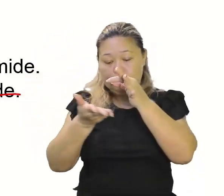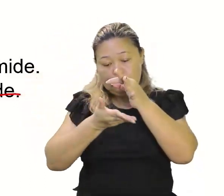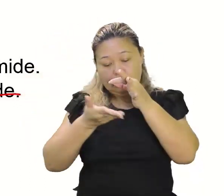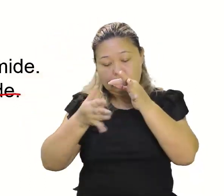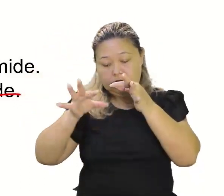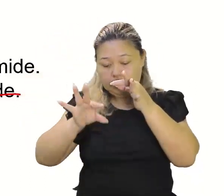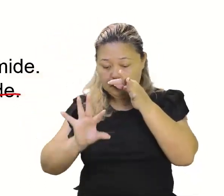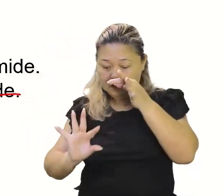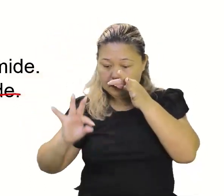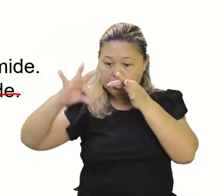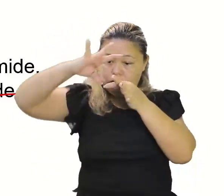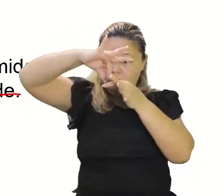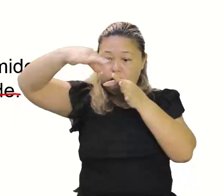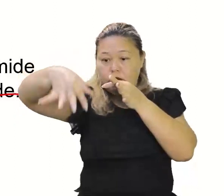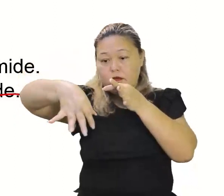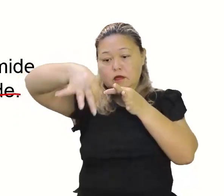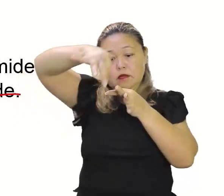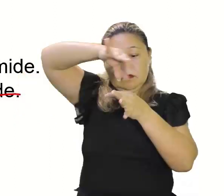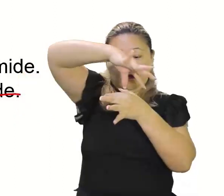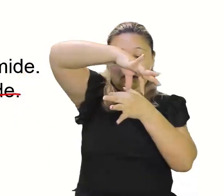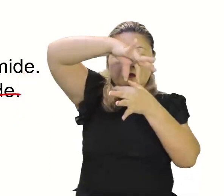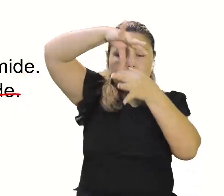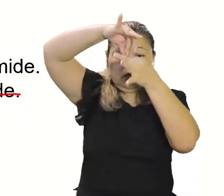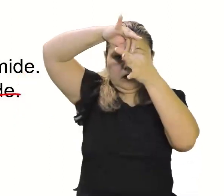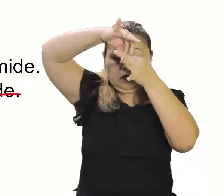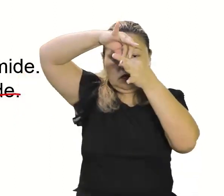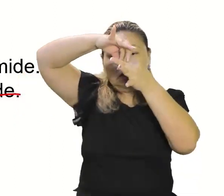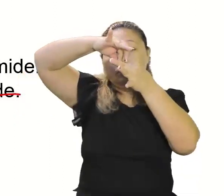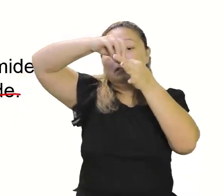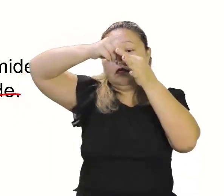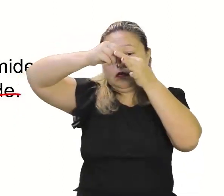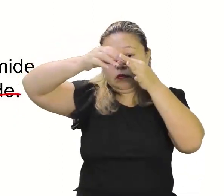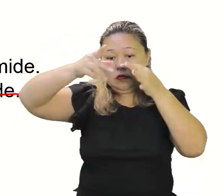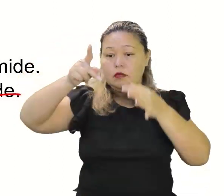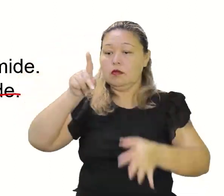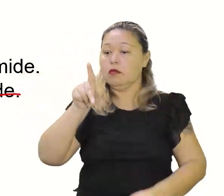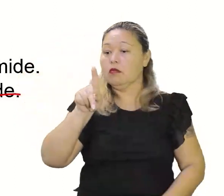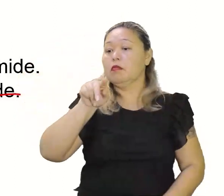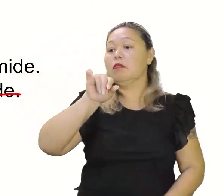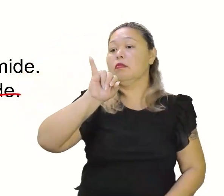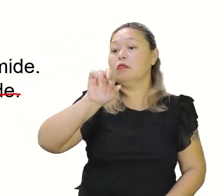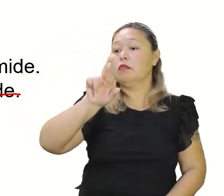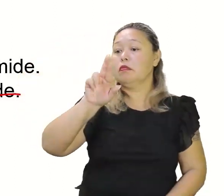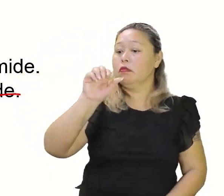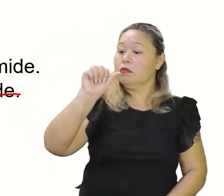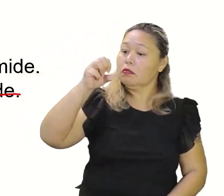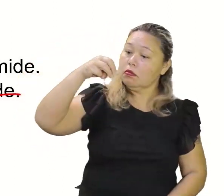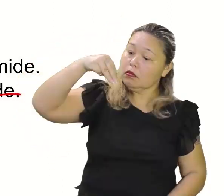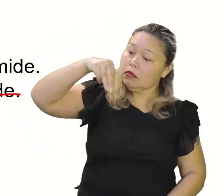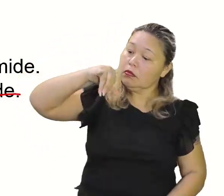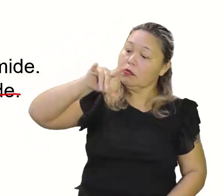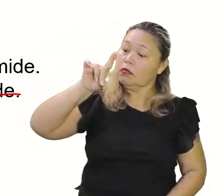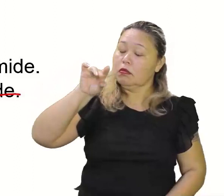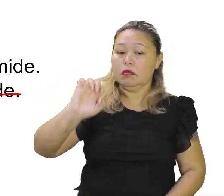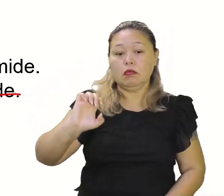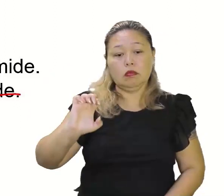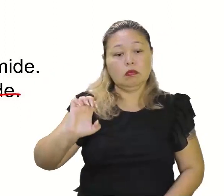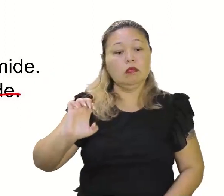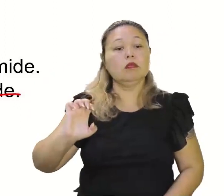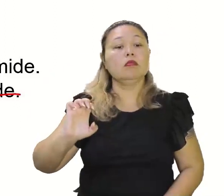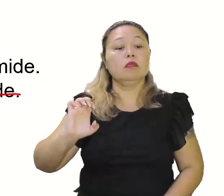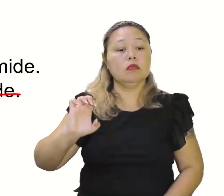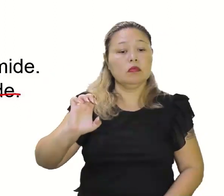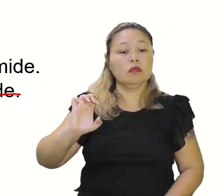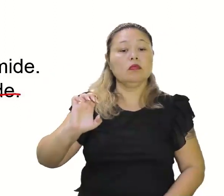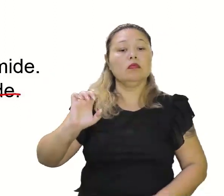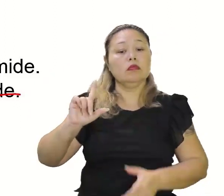né? E vai se unir em um ponto lá em cima, as faces laterais. Então, pirâmide, né? Vamos ver lá. A letra A tem cilindro,